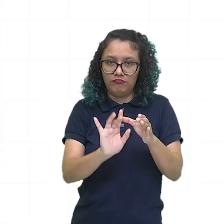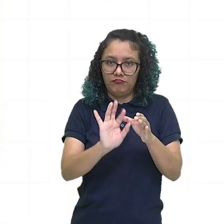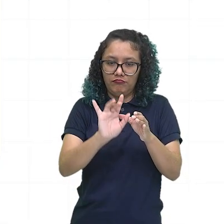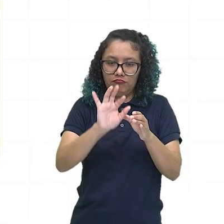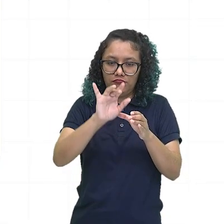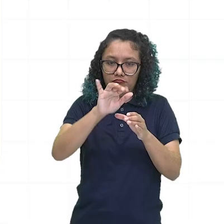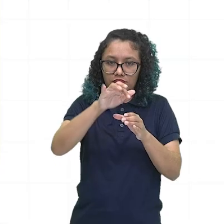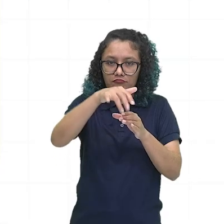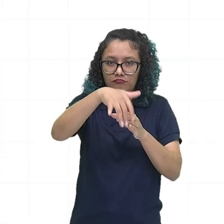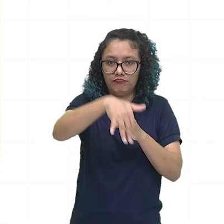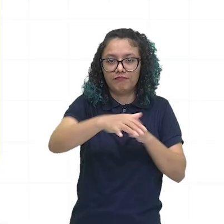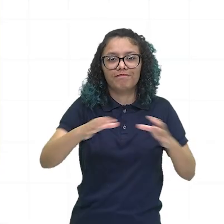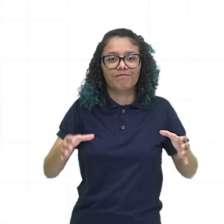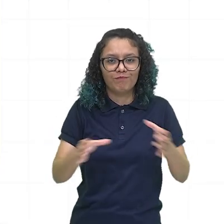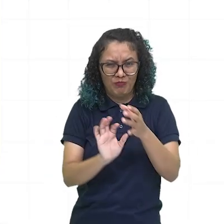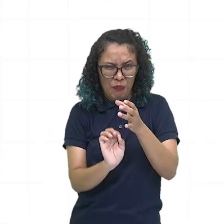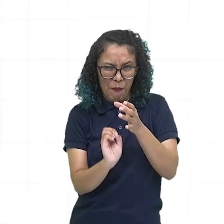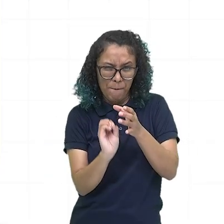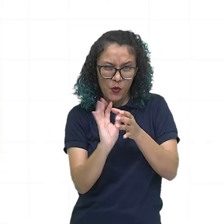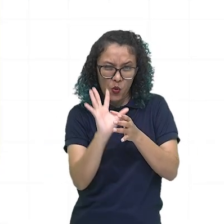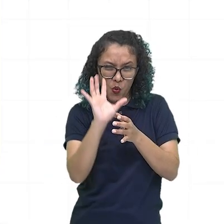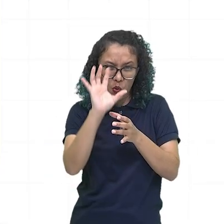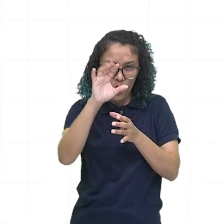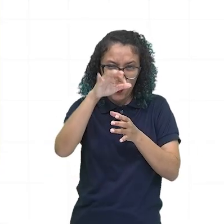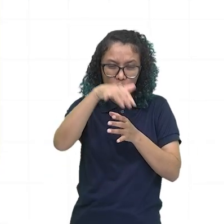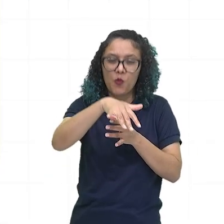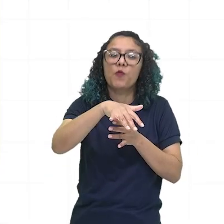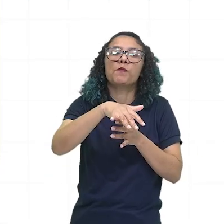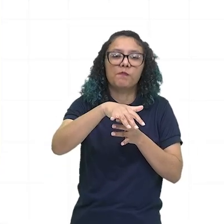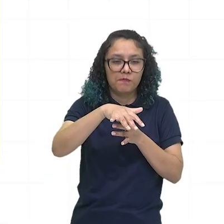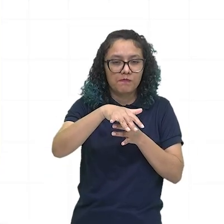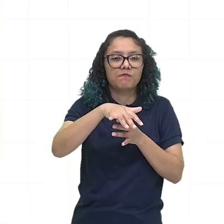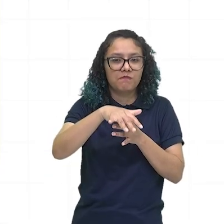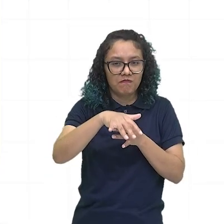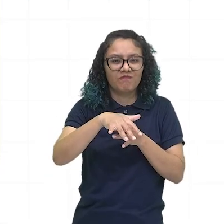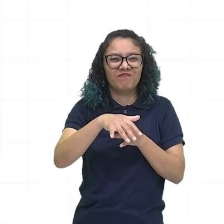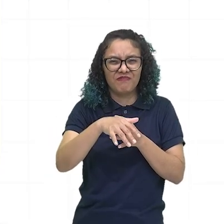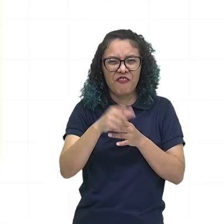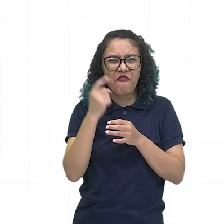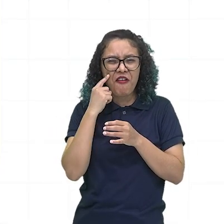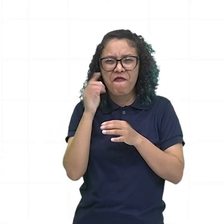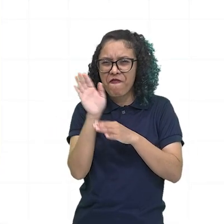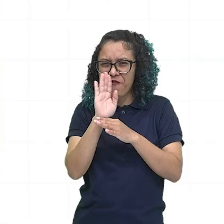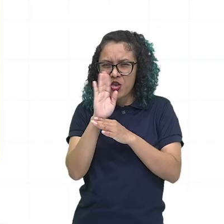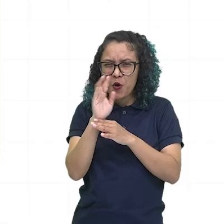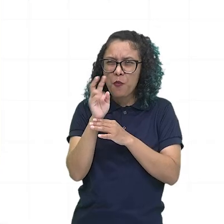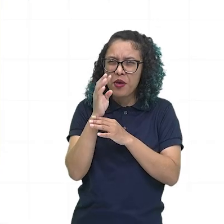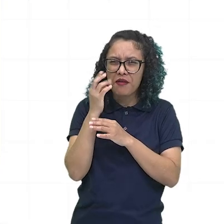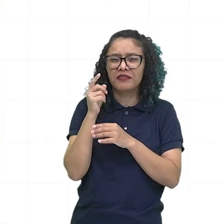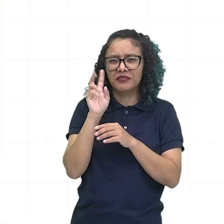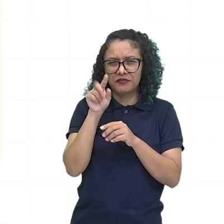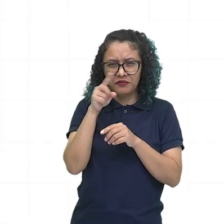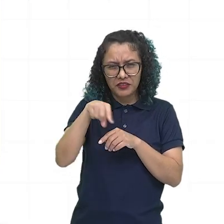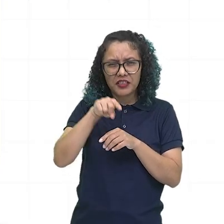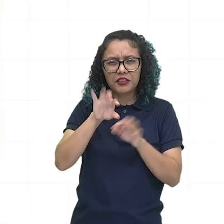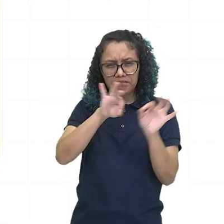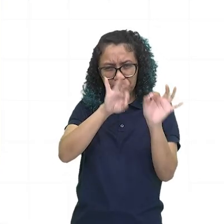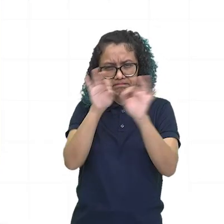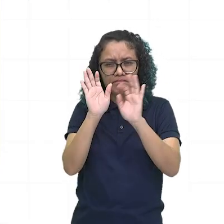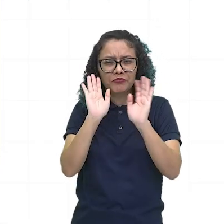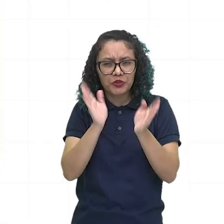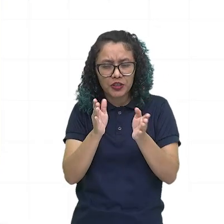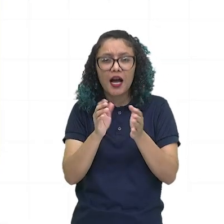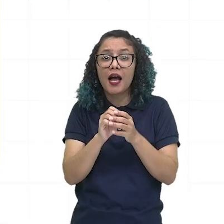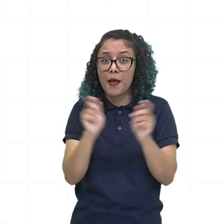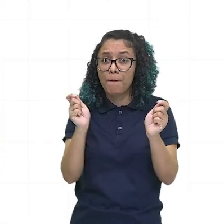criando vulcões que cospem lava. Olha só aquelas cenas de filmes que com certeza vocês já viram,